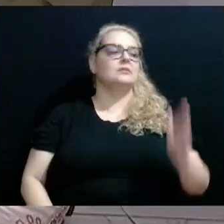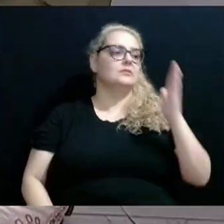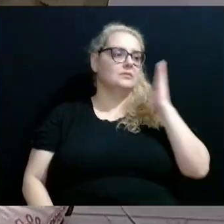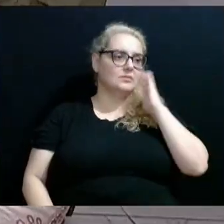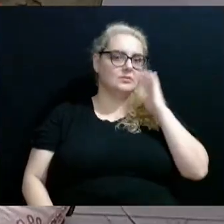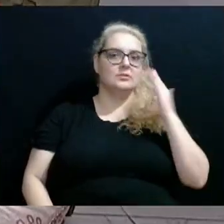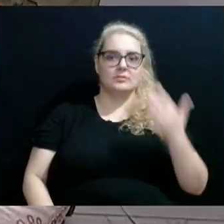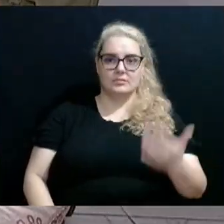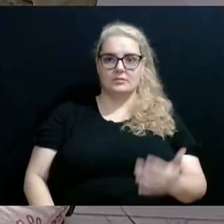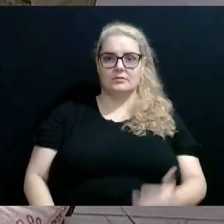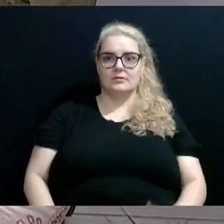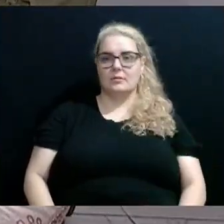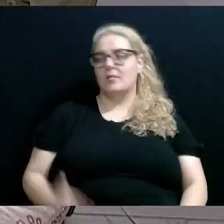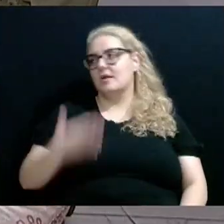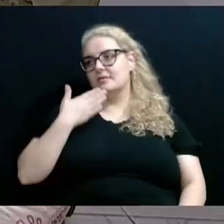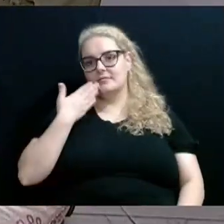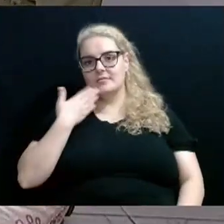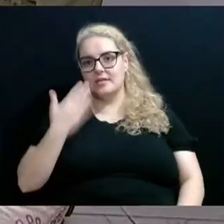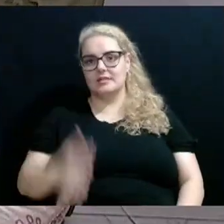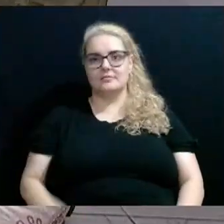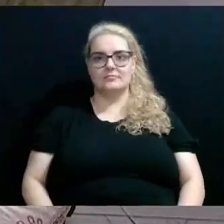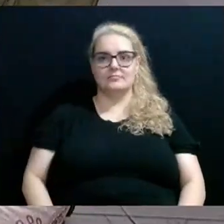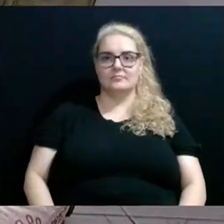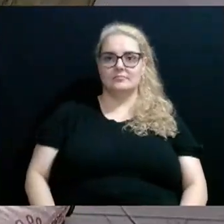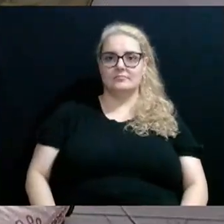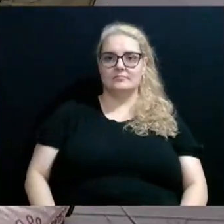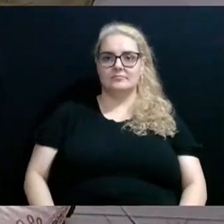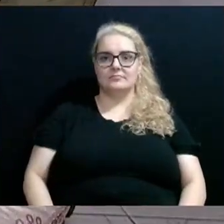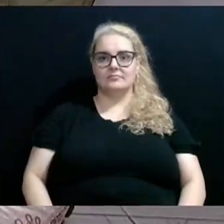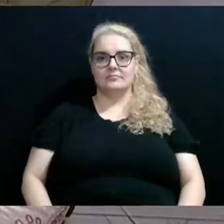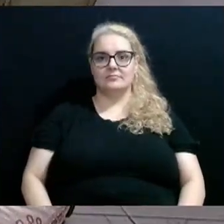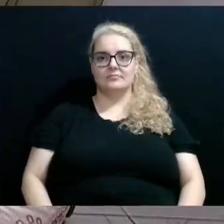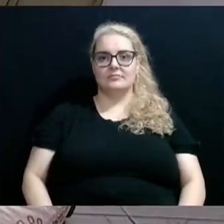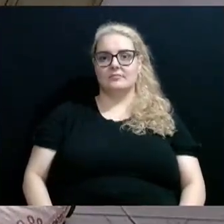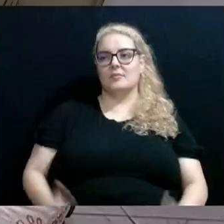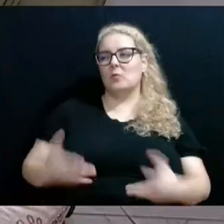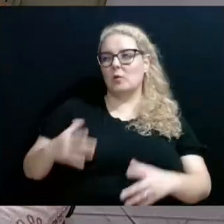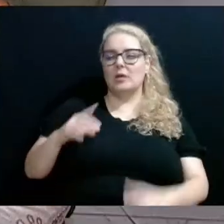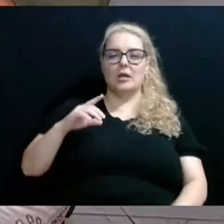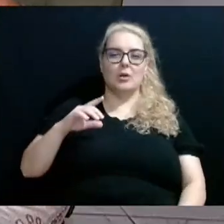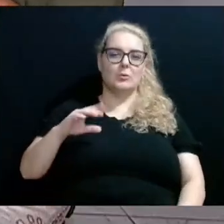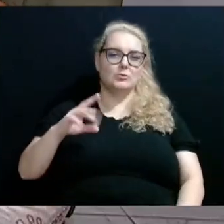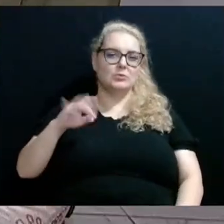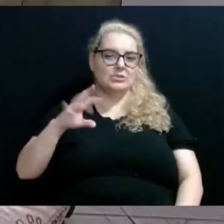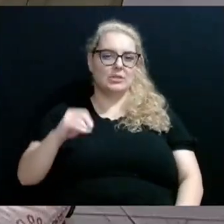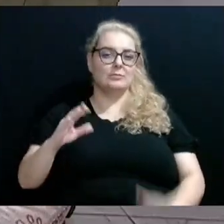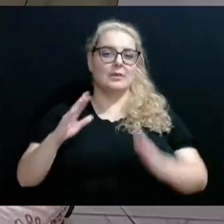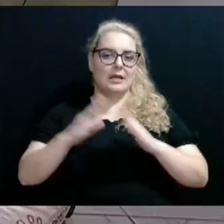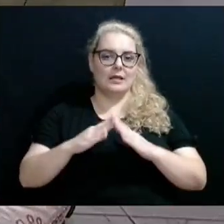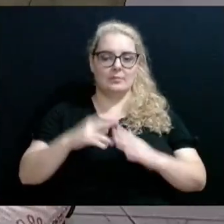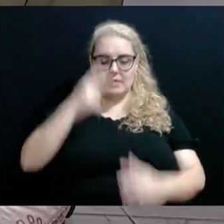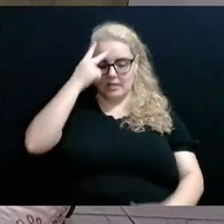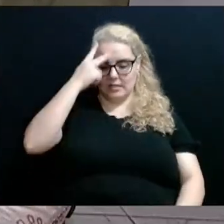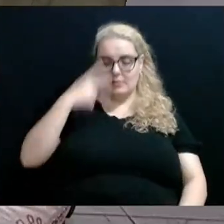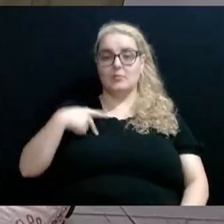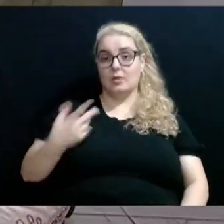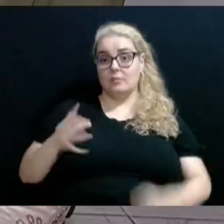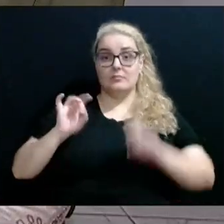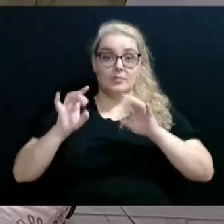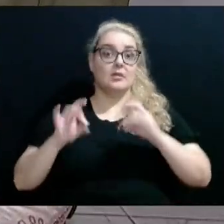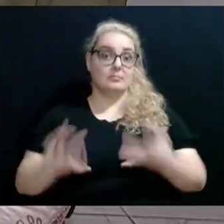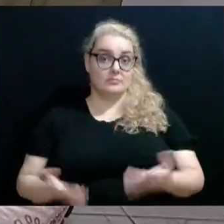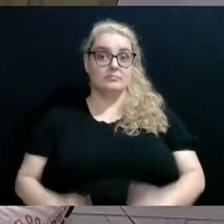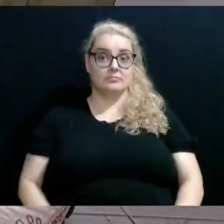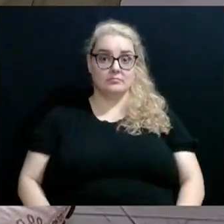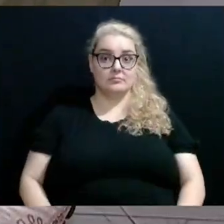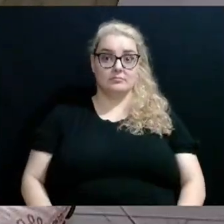mais prático. Às vezes não quer um cheirinho para colocar na casa, mas ela quer para ela, né? Especificamente para colocar